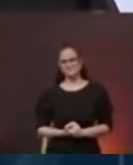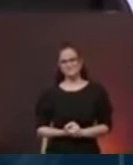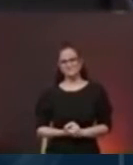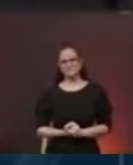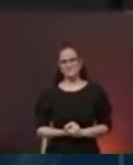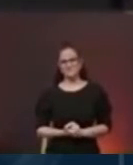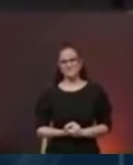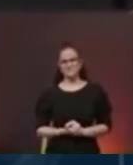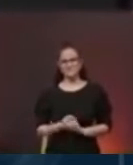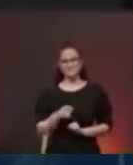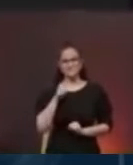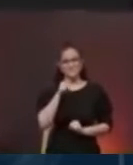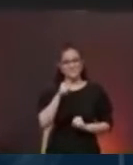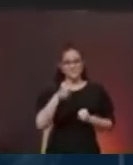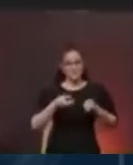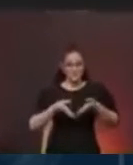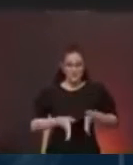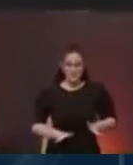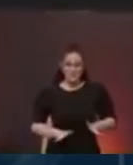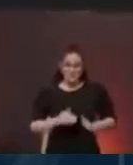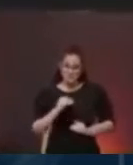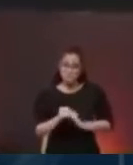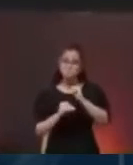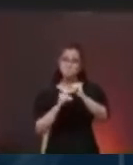Você nasceu e foi criado para ser gente.